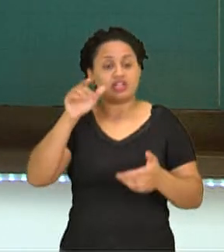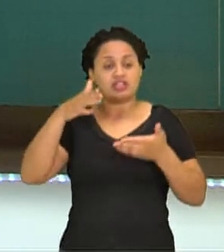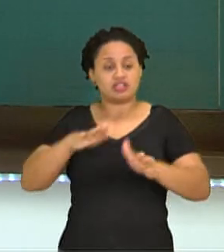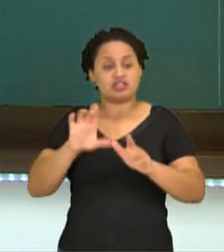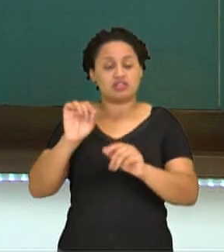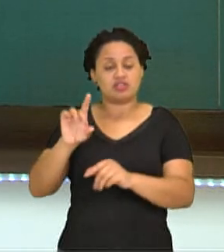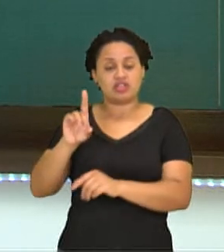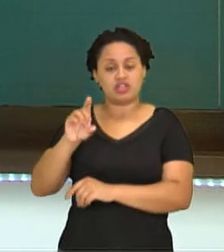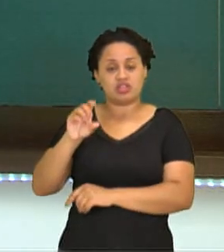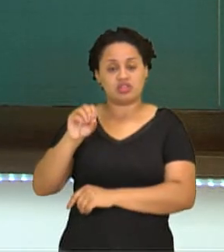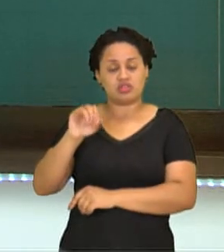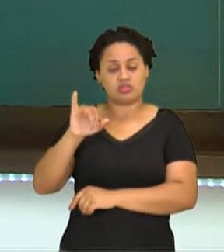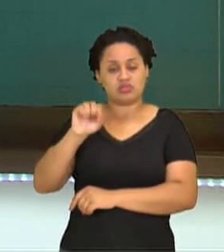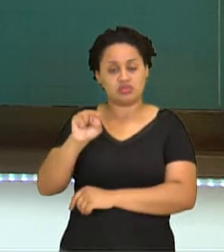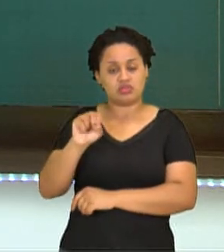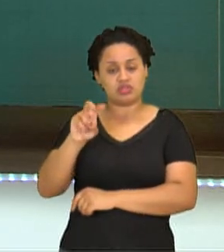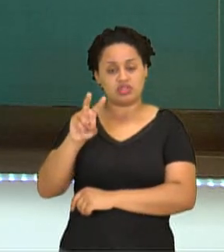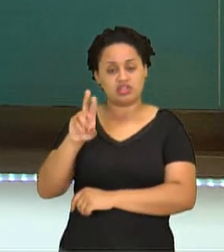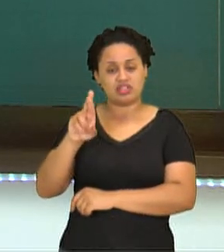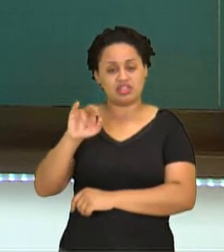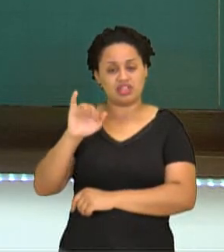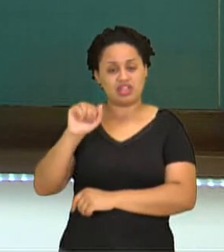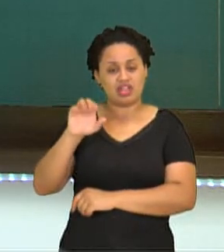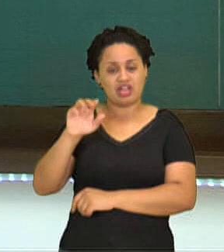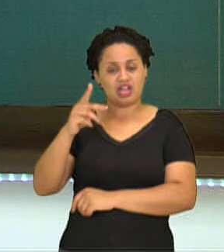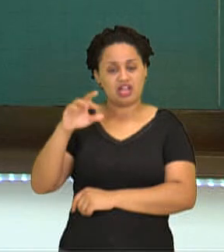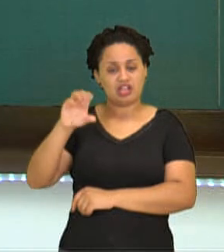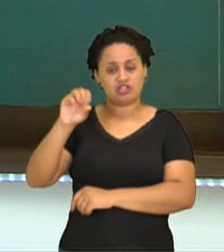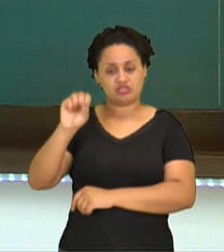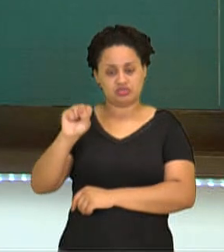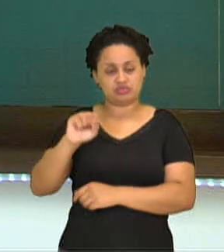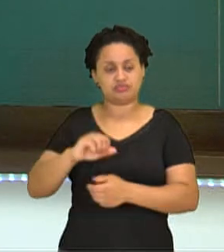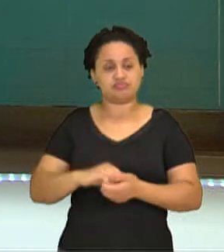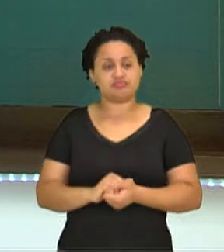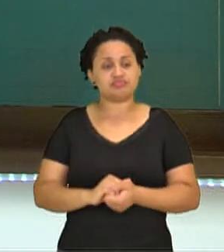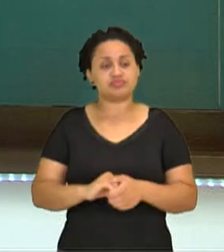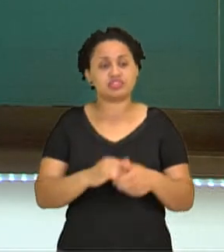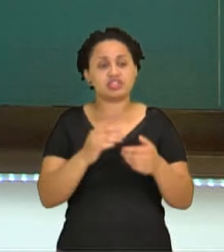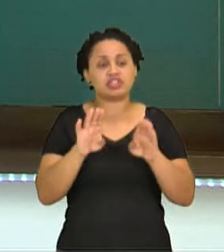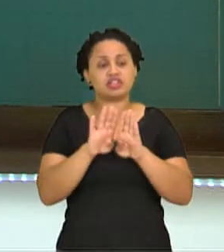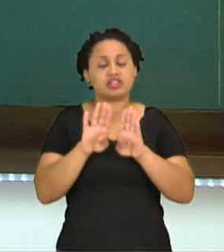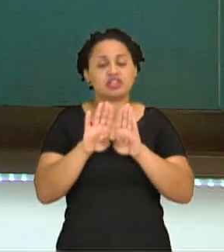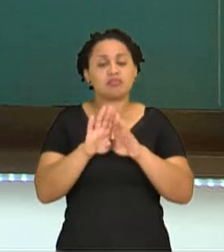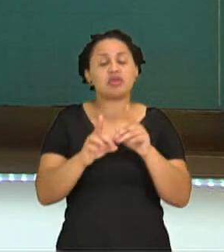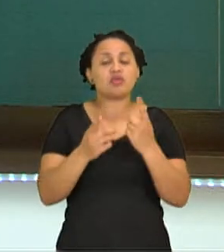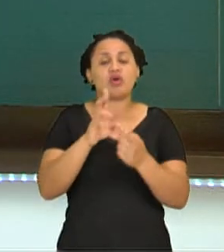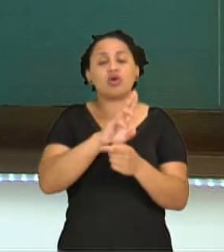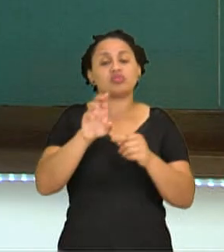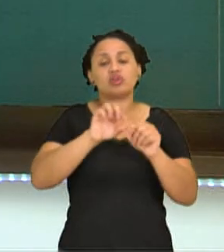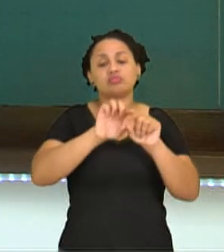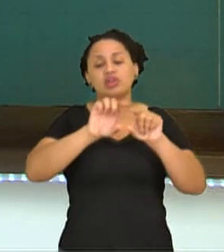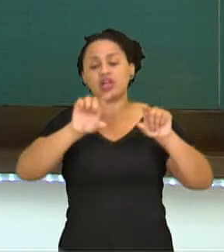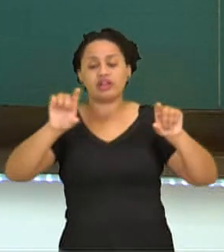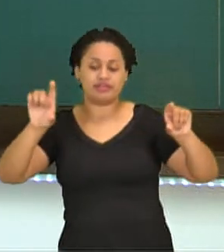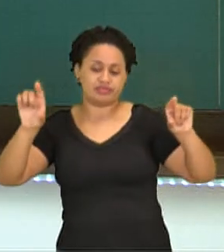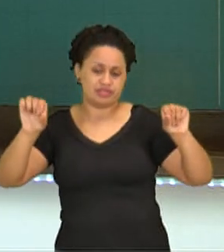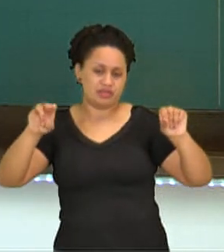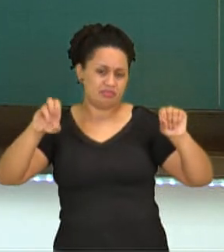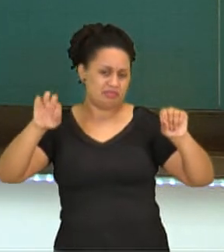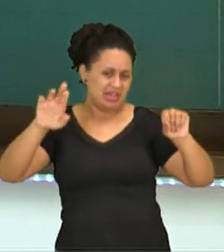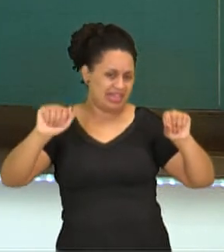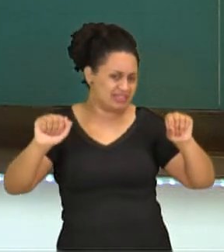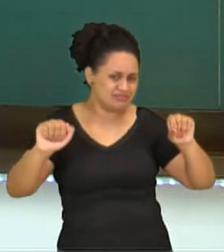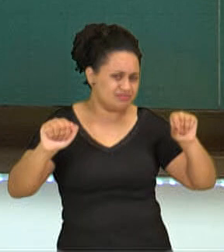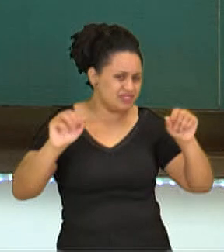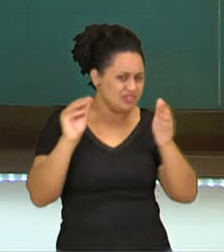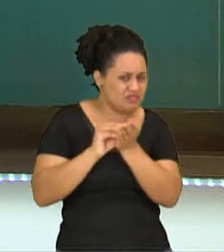em 2 Riachos. Phone name, qual é o nome completo dela? Só Marta, tá faltando